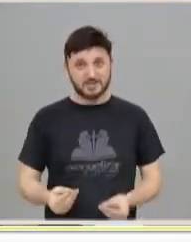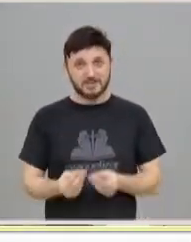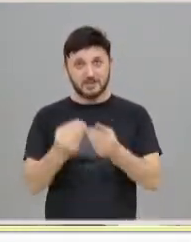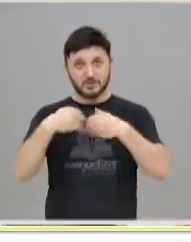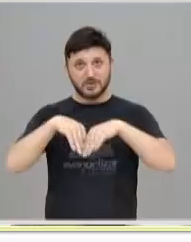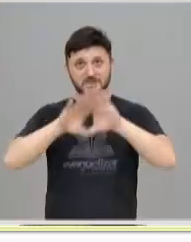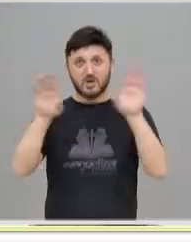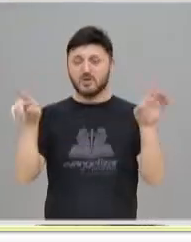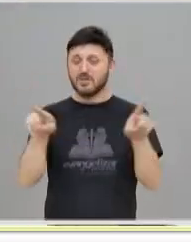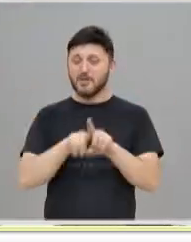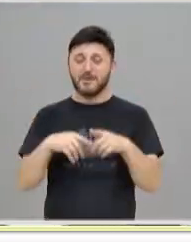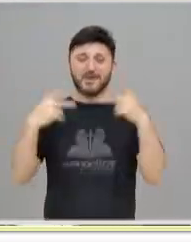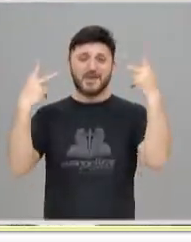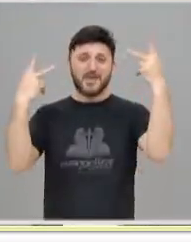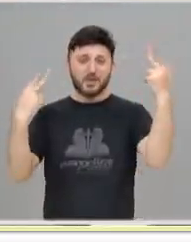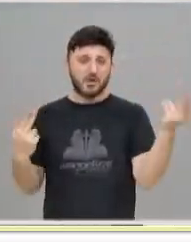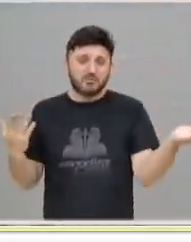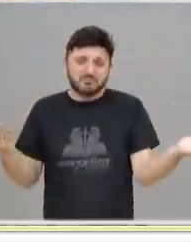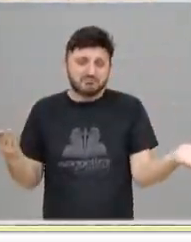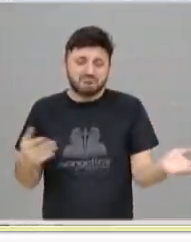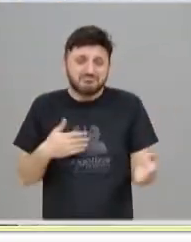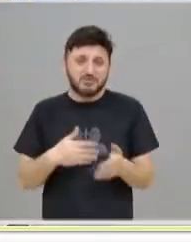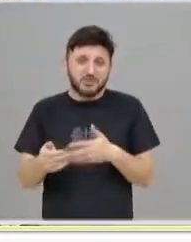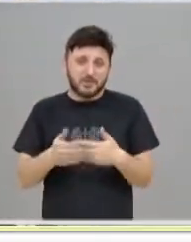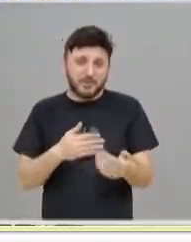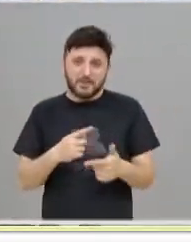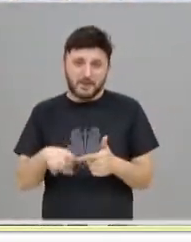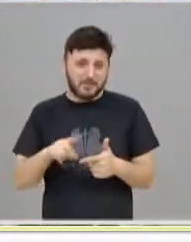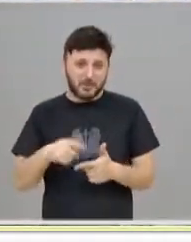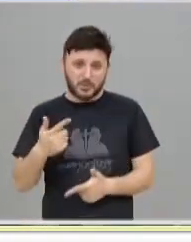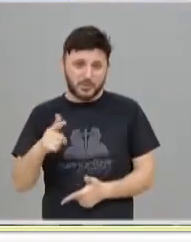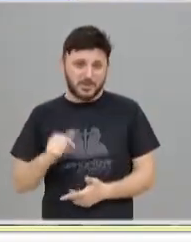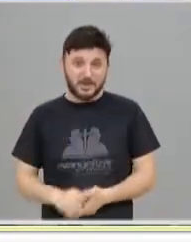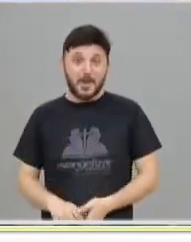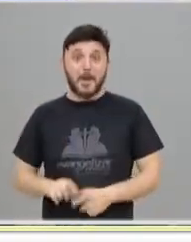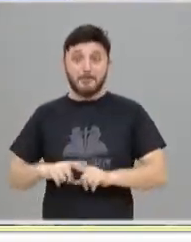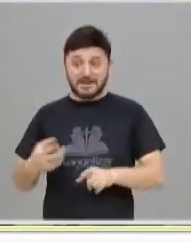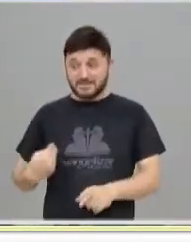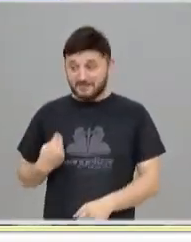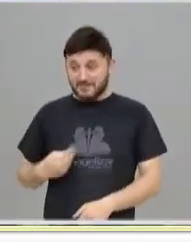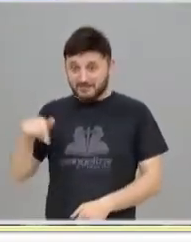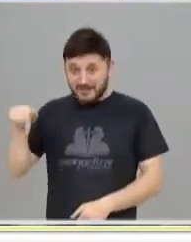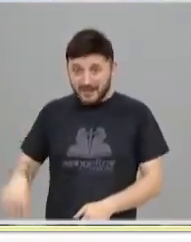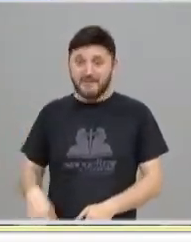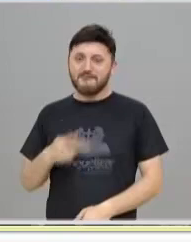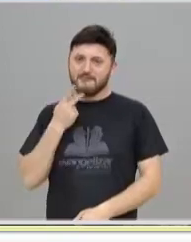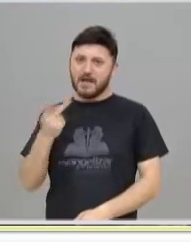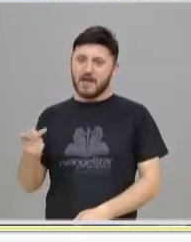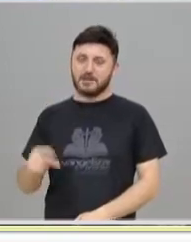estiver vivo, depois de morto não sei como é que fica. Diga em vida. Força!